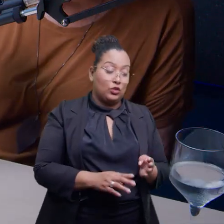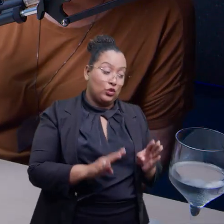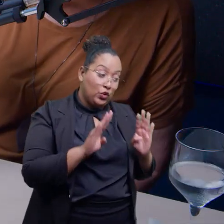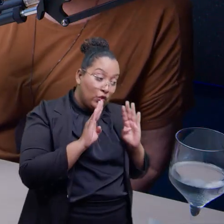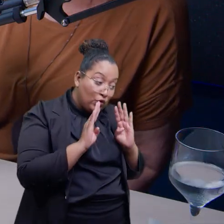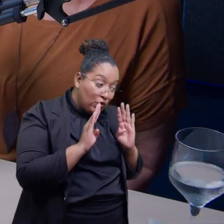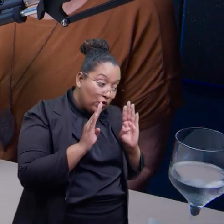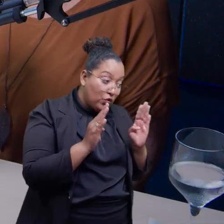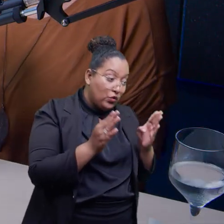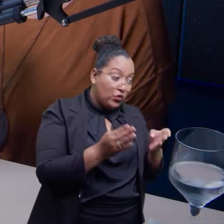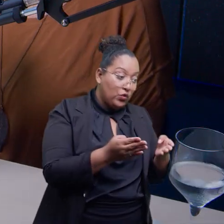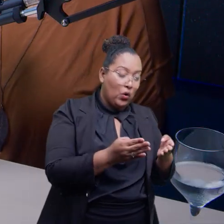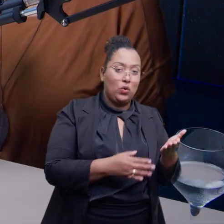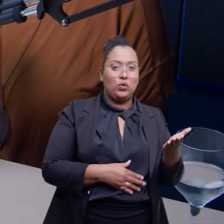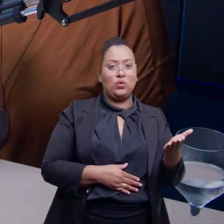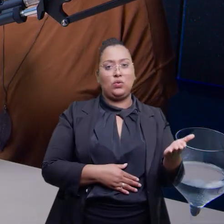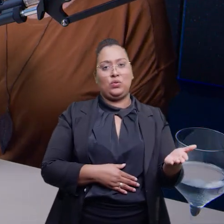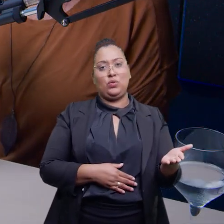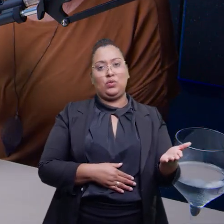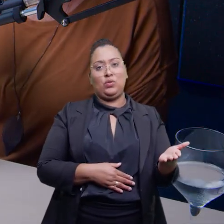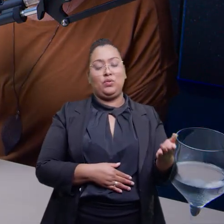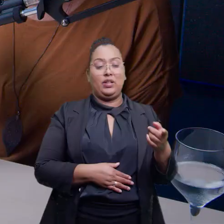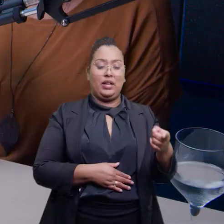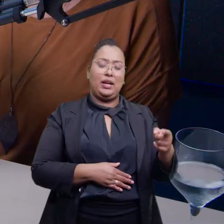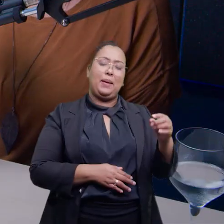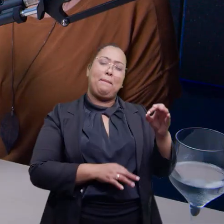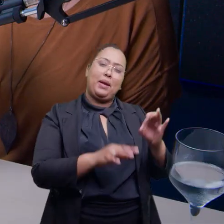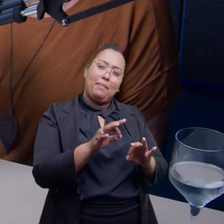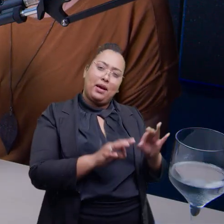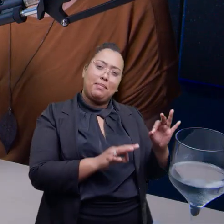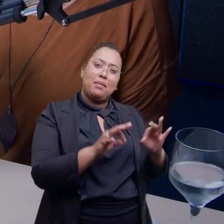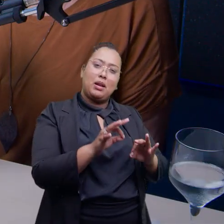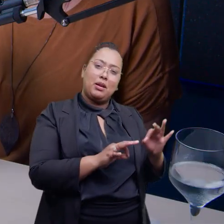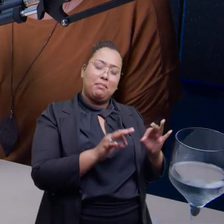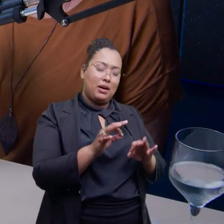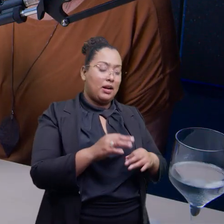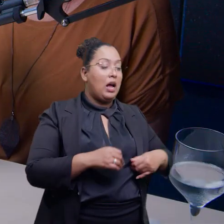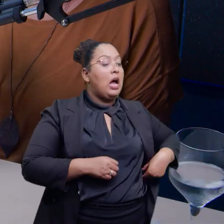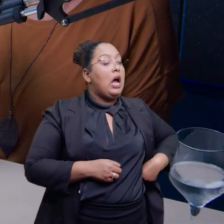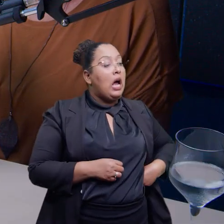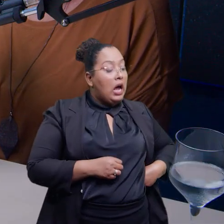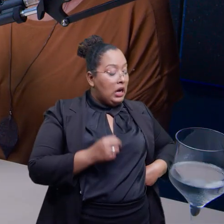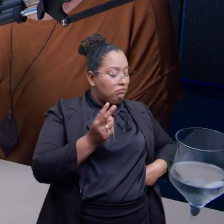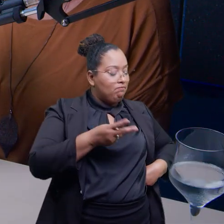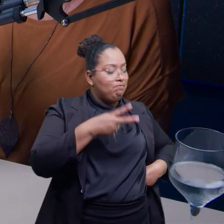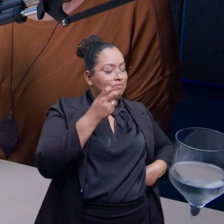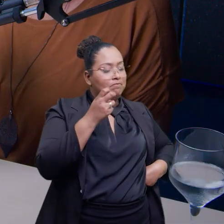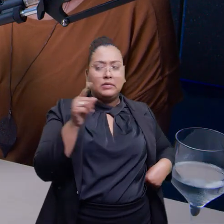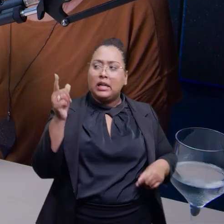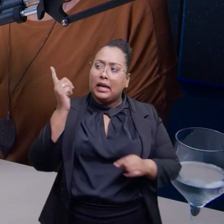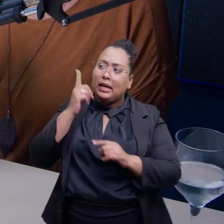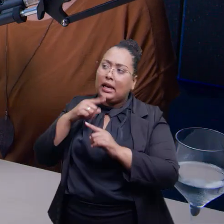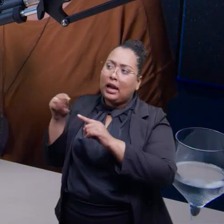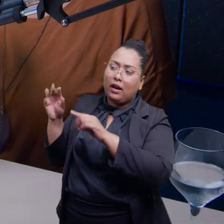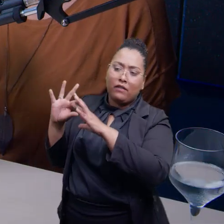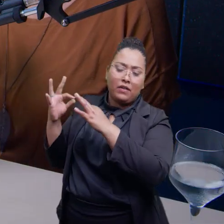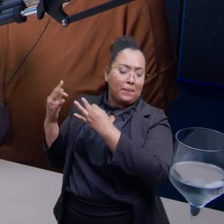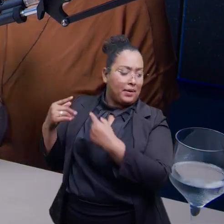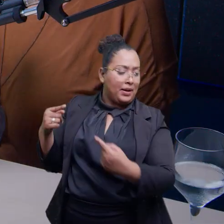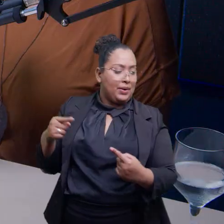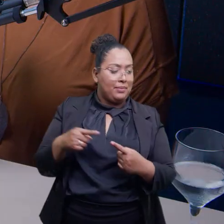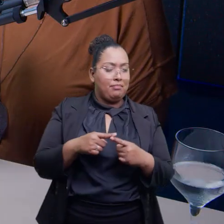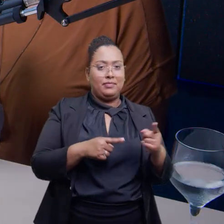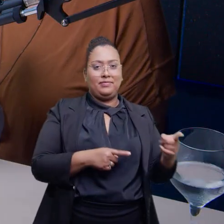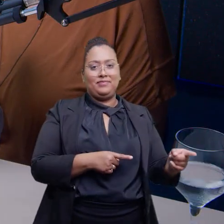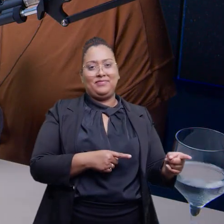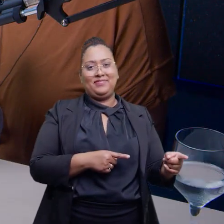o foco para ele, né, é através dessa preparação que eu vou saber quem poderá ser a melhor